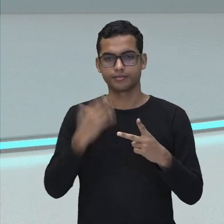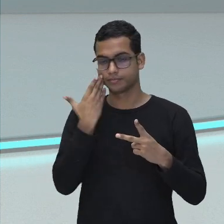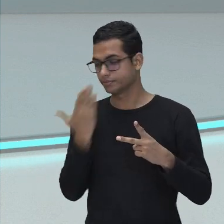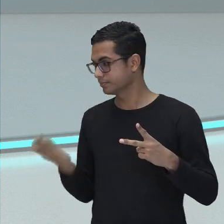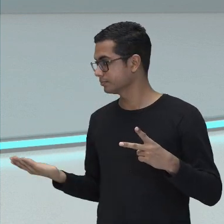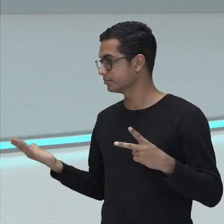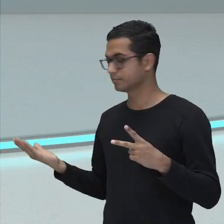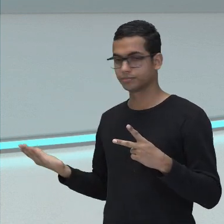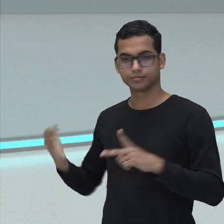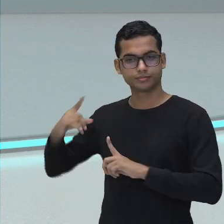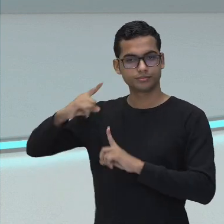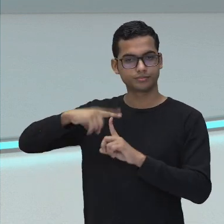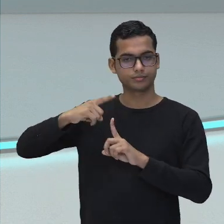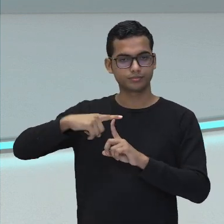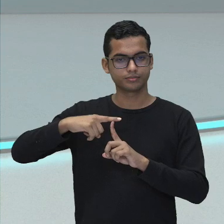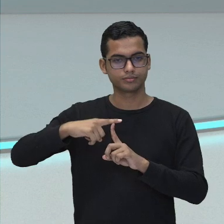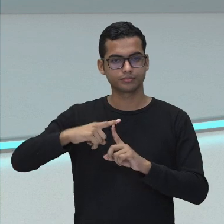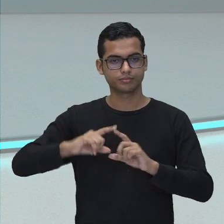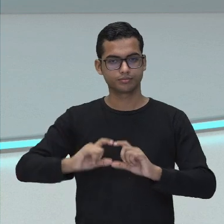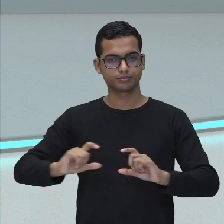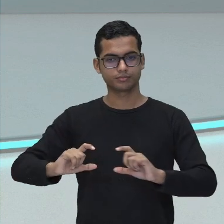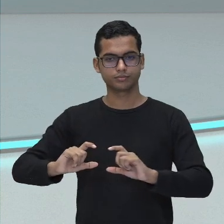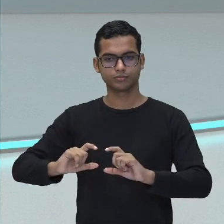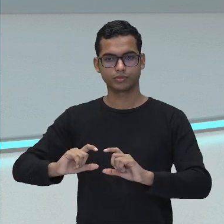Tie unper